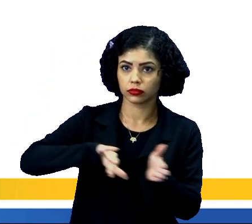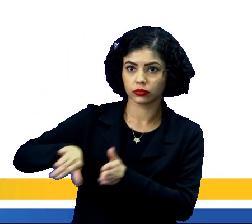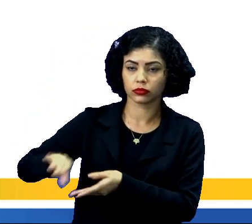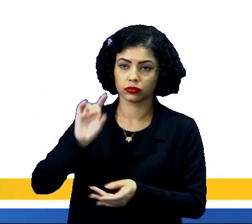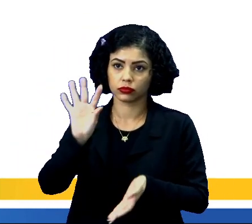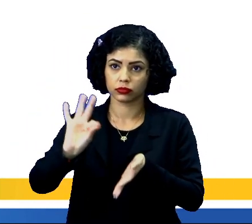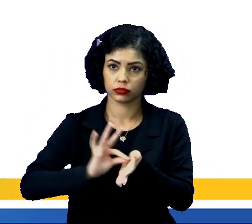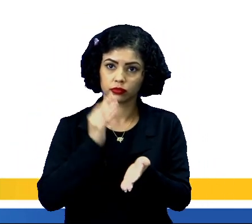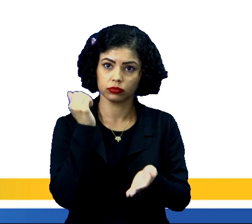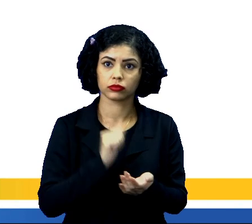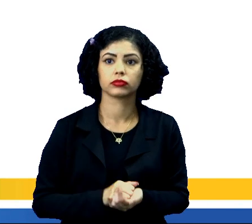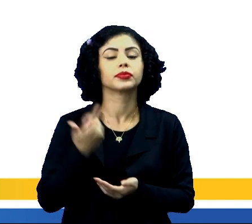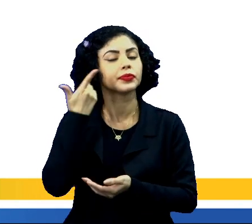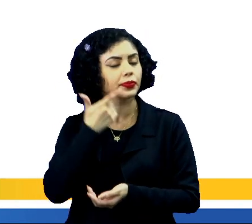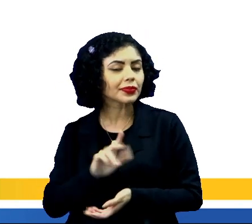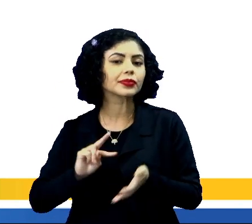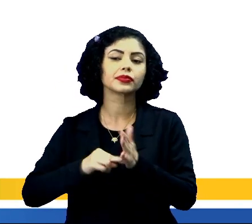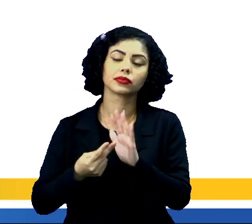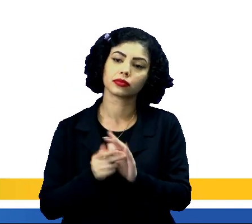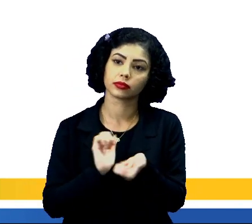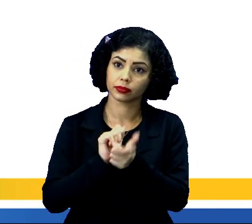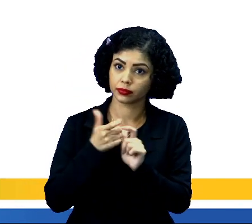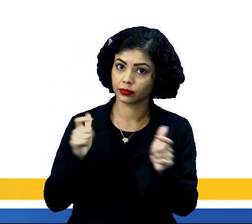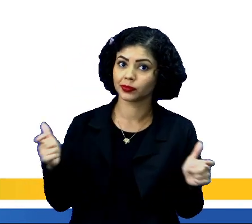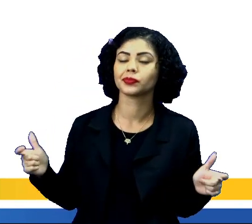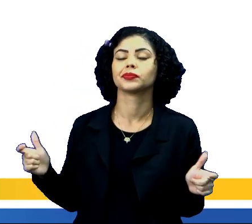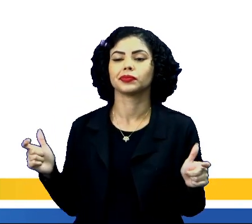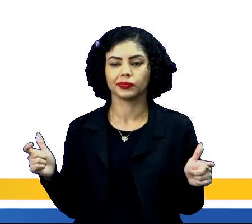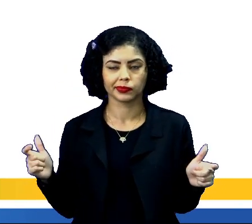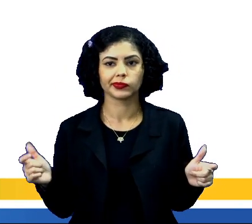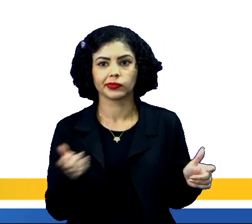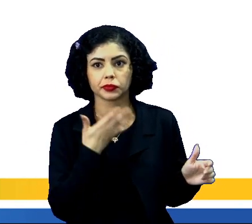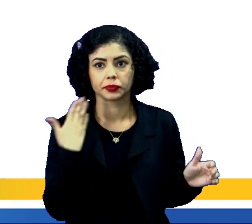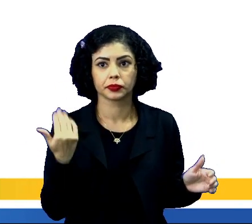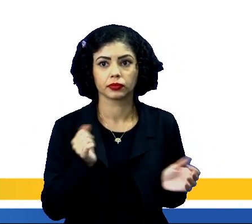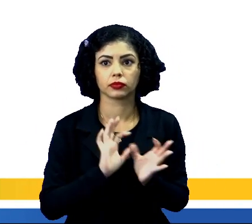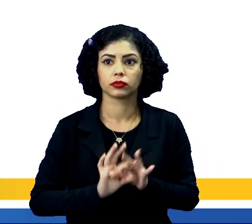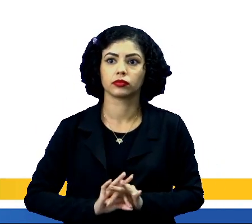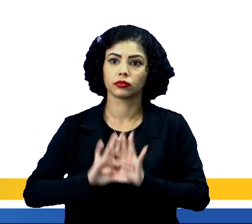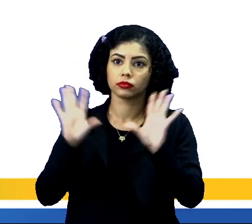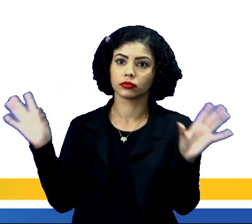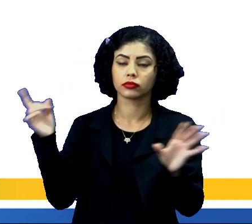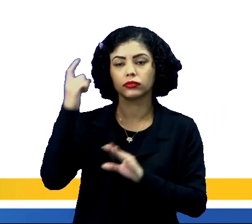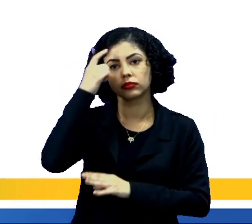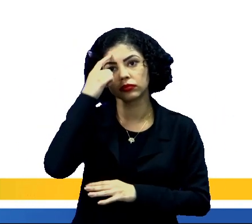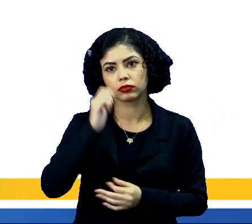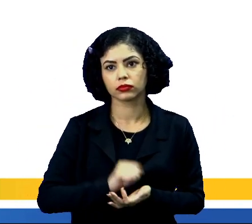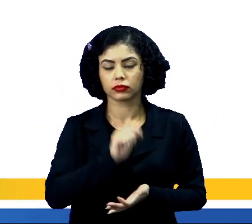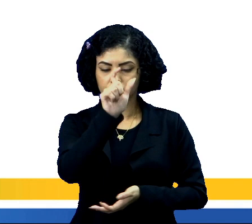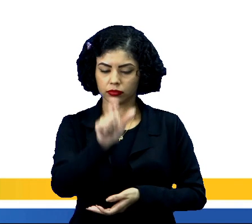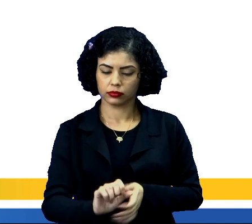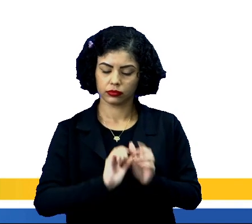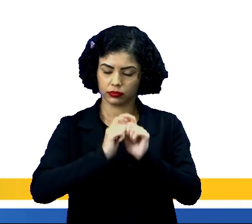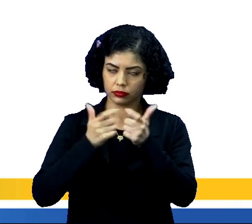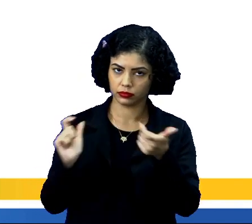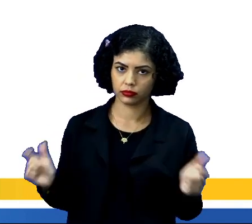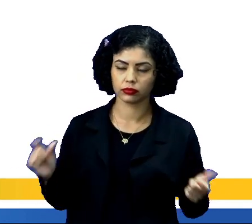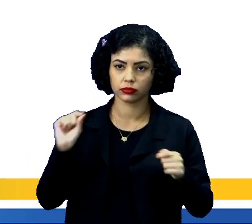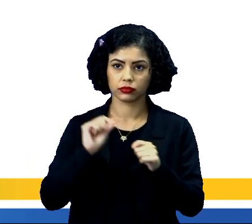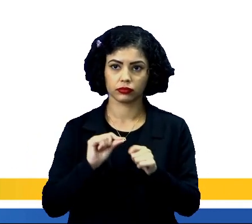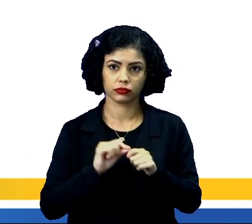e documentação para ganhar um significado mais amplo, né? Se apropriou aí de uma liberdade criativa, os artistas